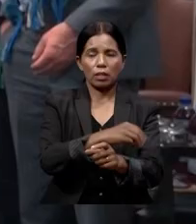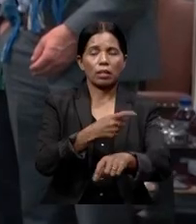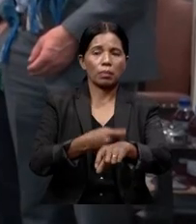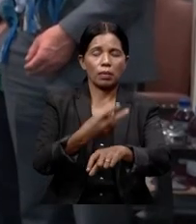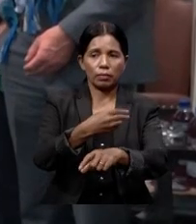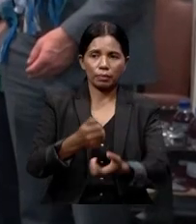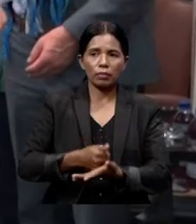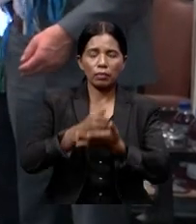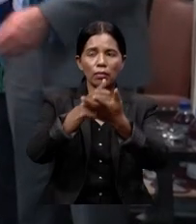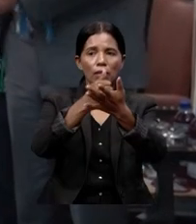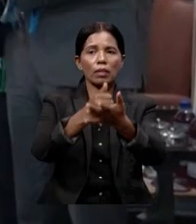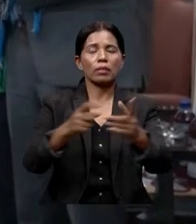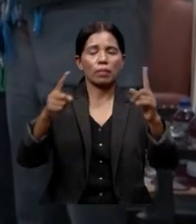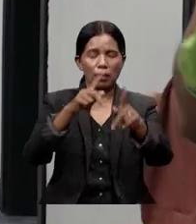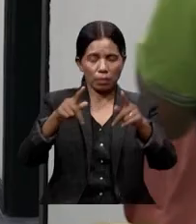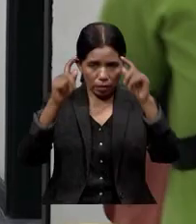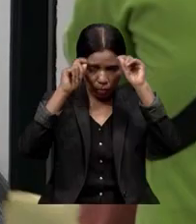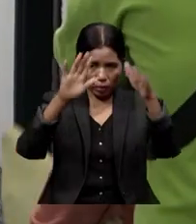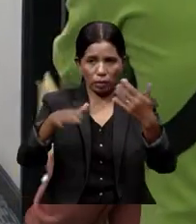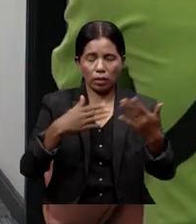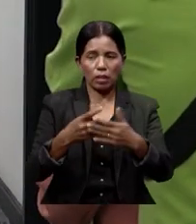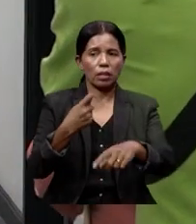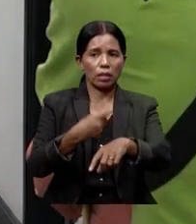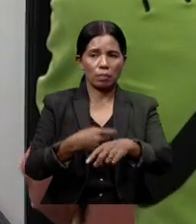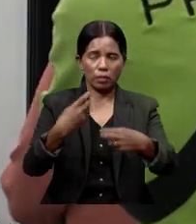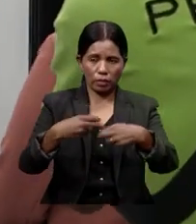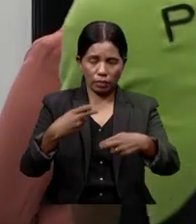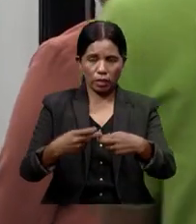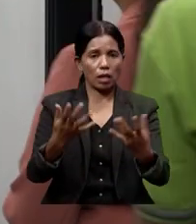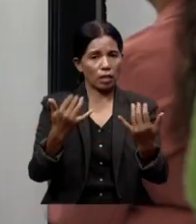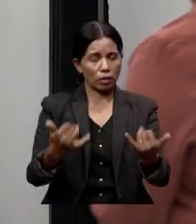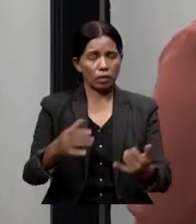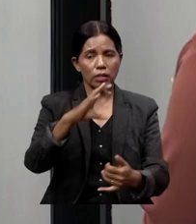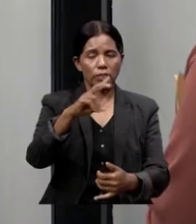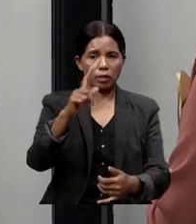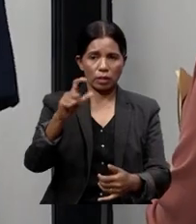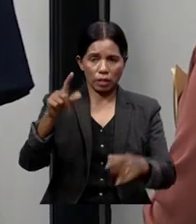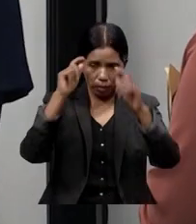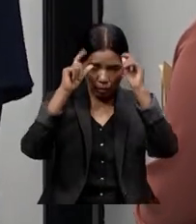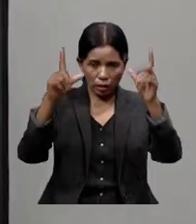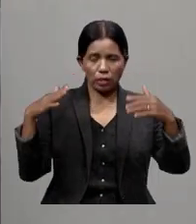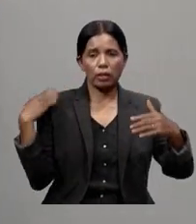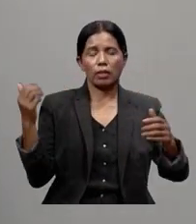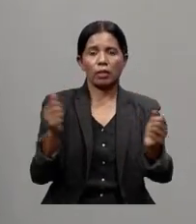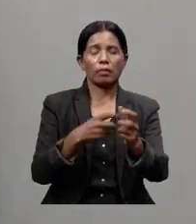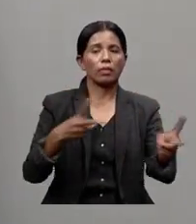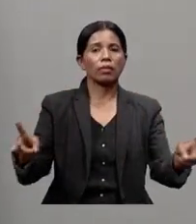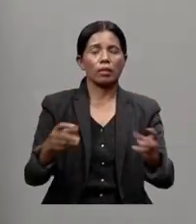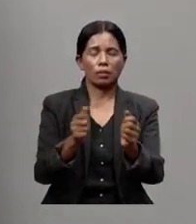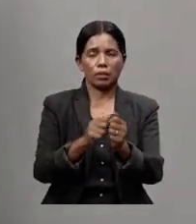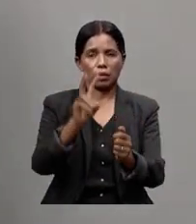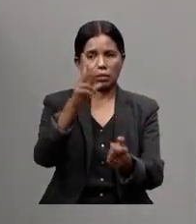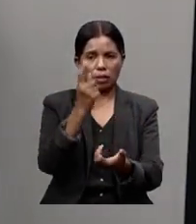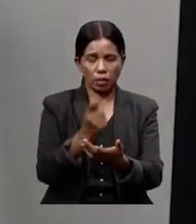onde foi apoio humanitário para Timor-Ansira e a situação difícil em Alaran. Dadão, né, Cruz Vermelha Timor-Leste e a jovem voluntário Rihun